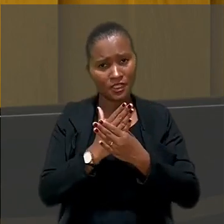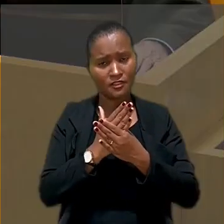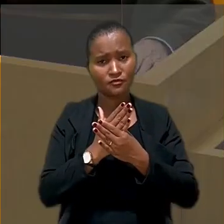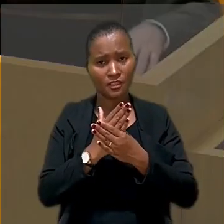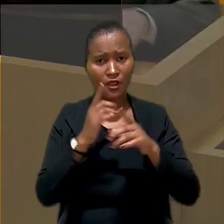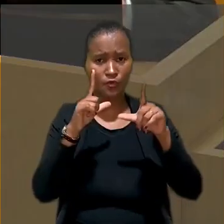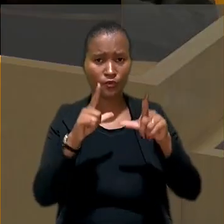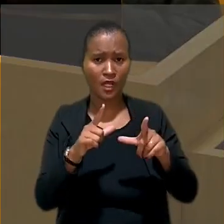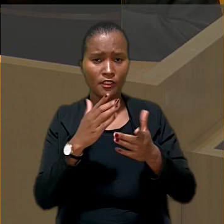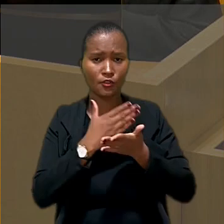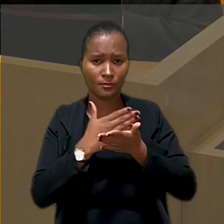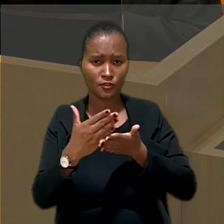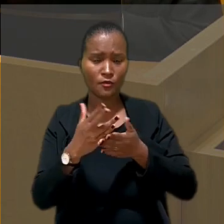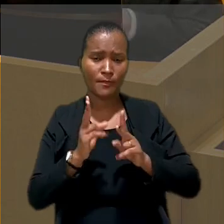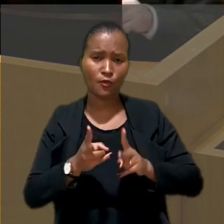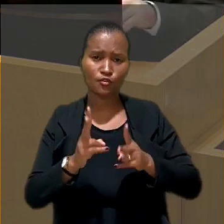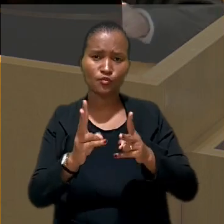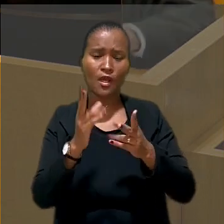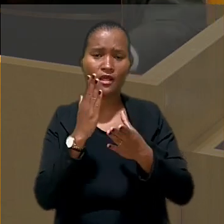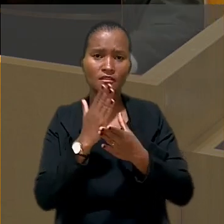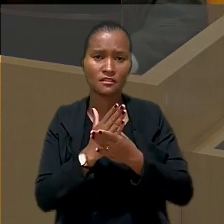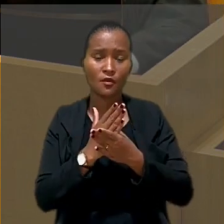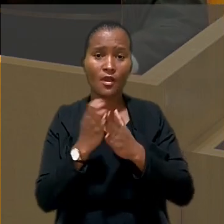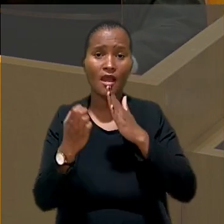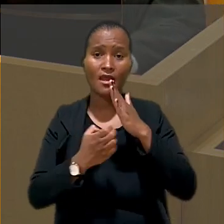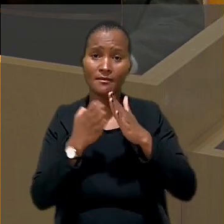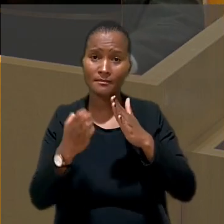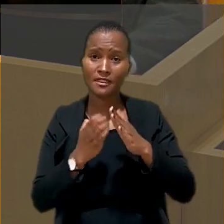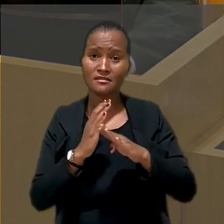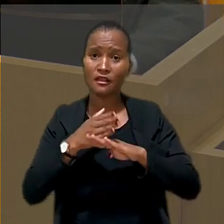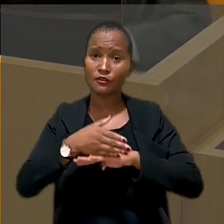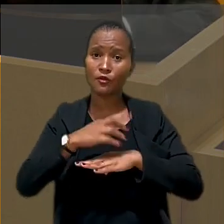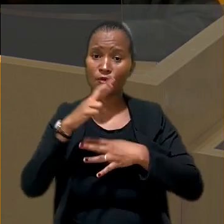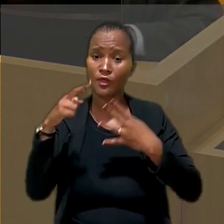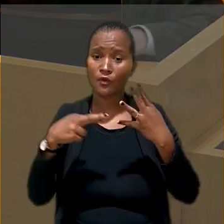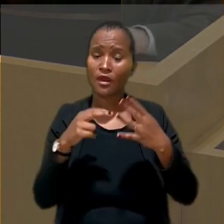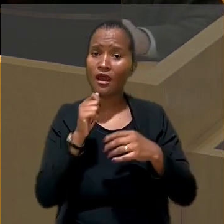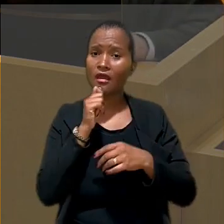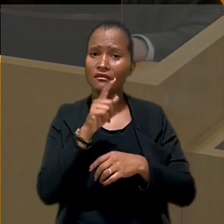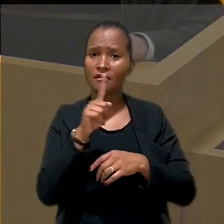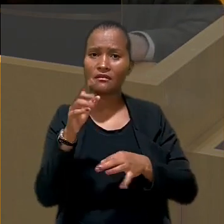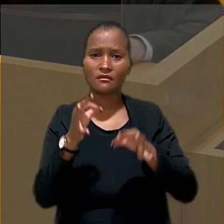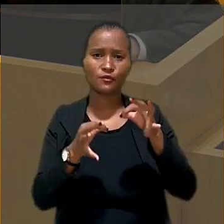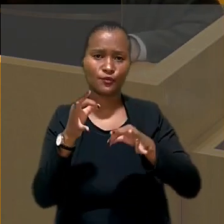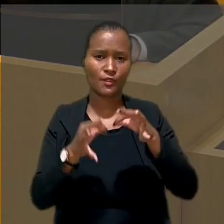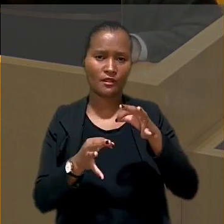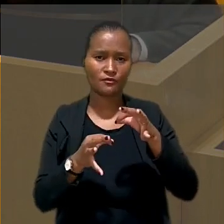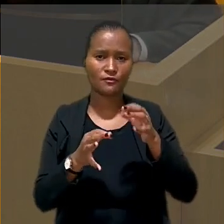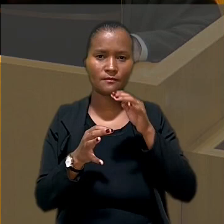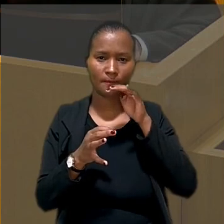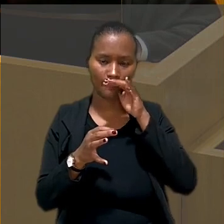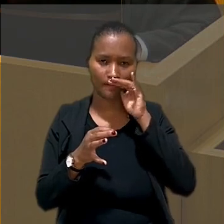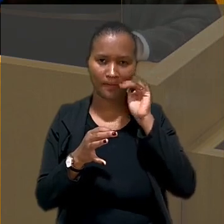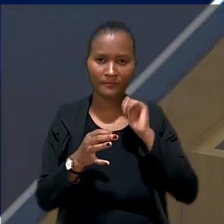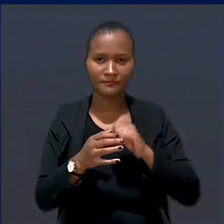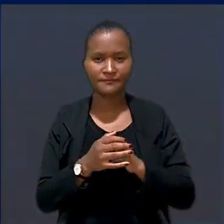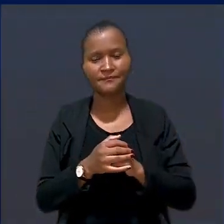de origem para o prosseguimento da ação. A empresa entrou com embargos que ainda não foram julgados.